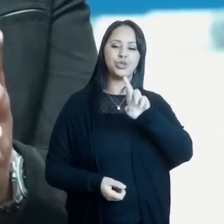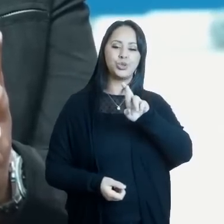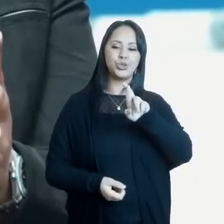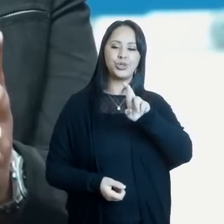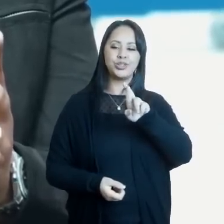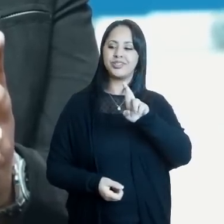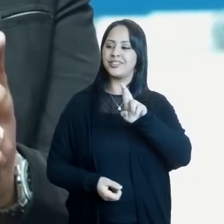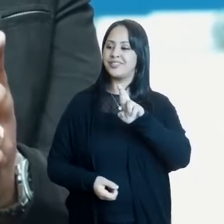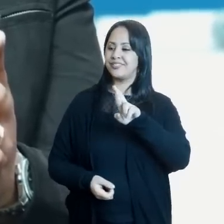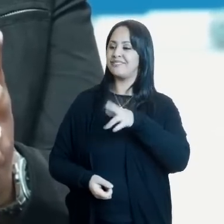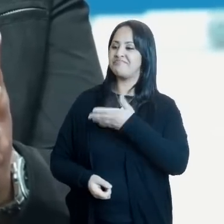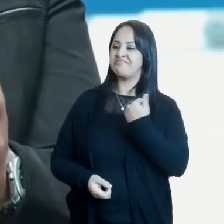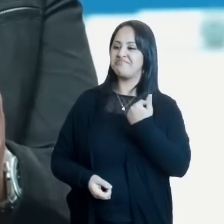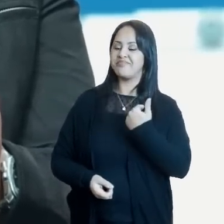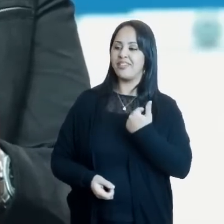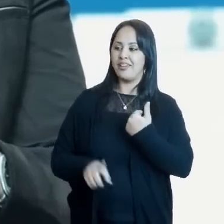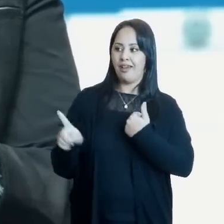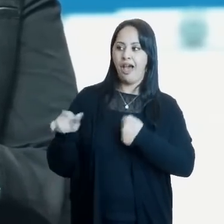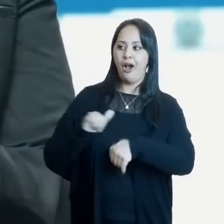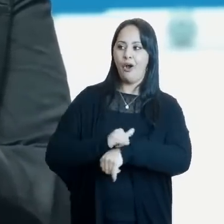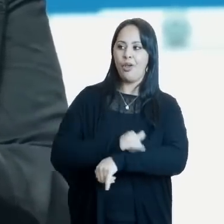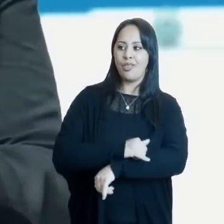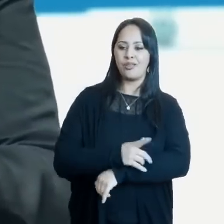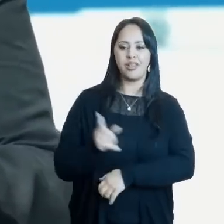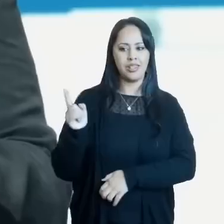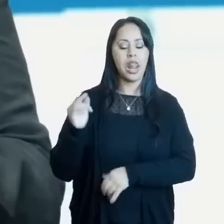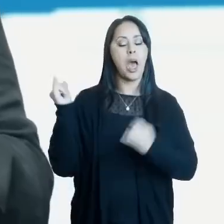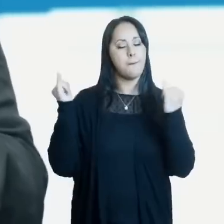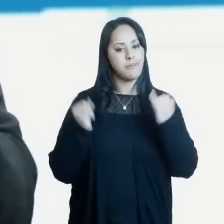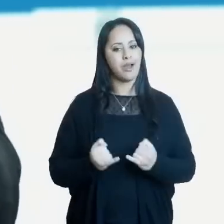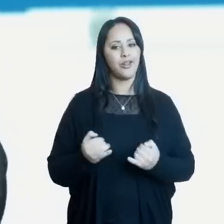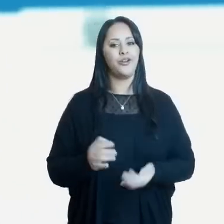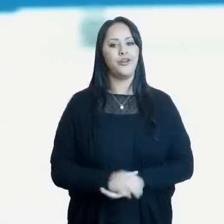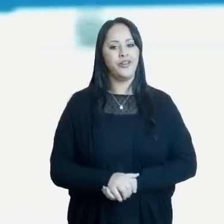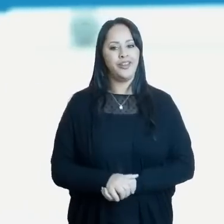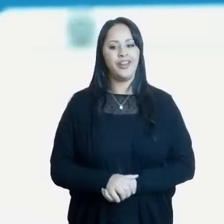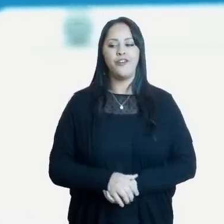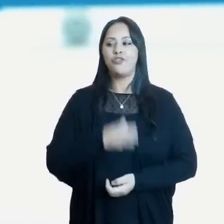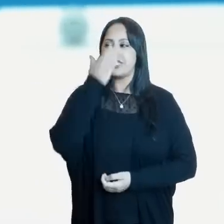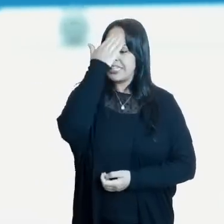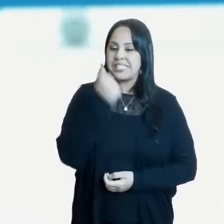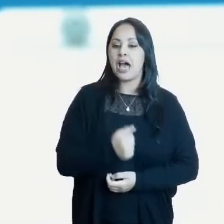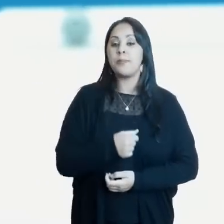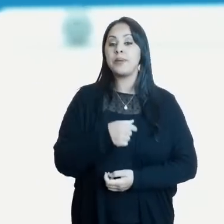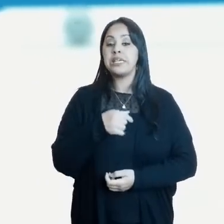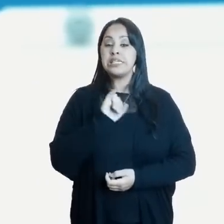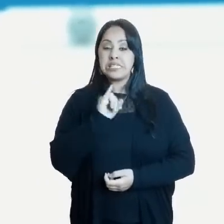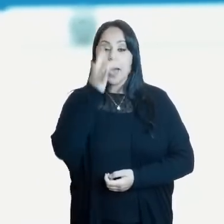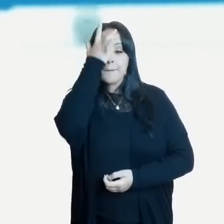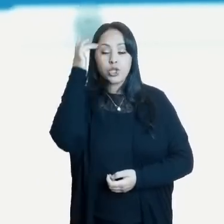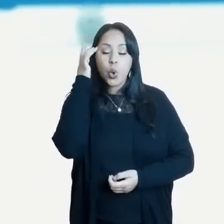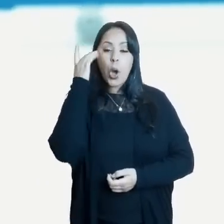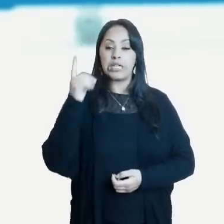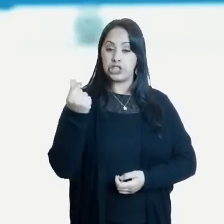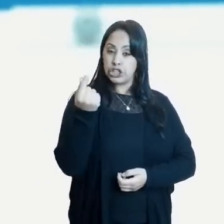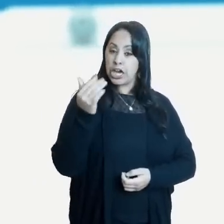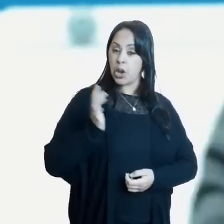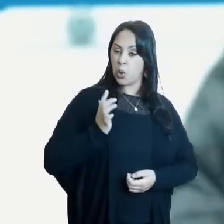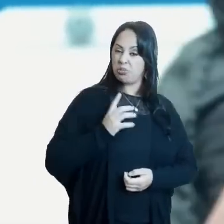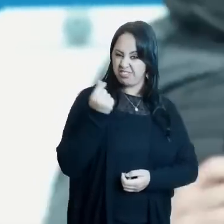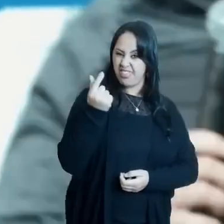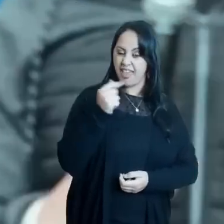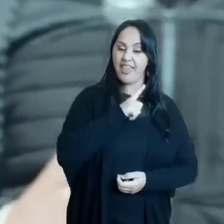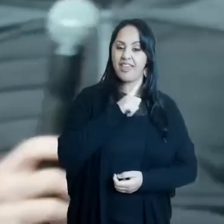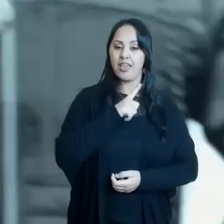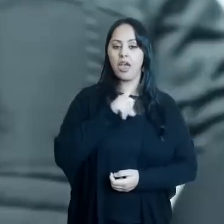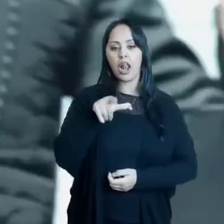mano? E olha que ele engordou, tá, Kays? Esse menino era mais magro quando a gente conheceu. Você sabe quando a pessoa tá ganhando dinheiro, quando ela começa a engordar, tá, gente? É o primeiro passo.